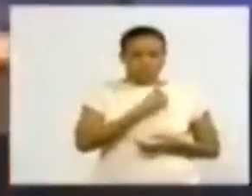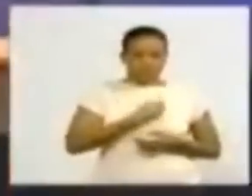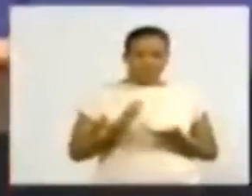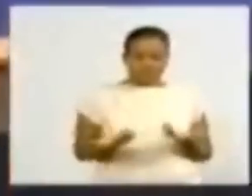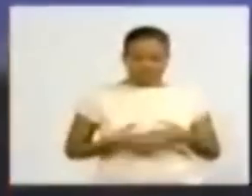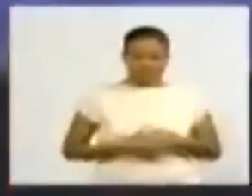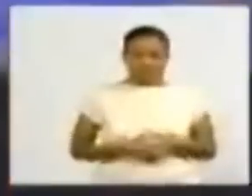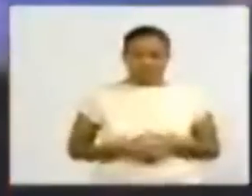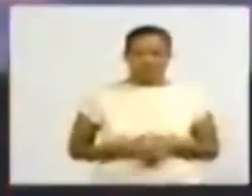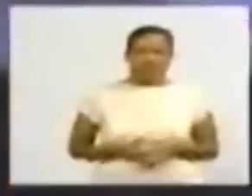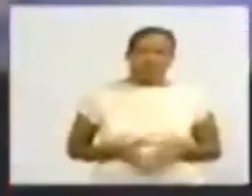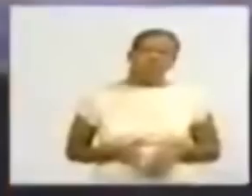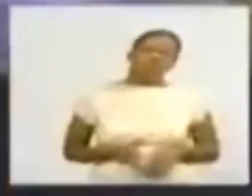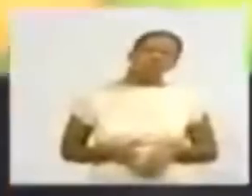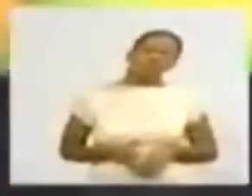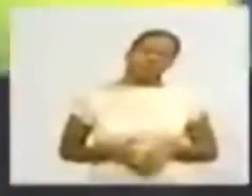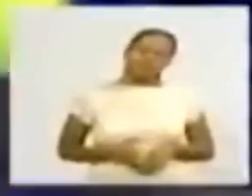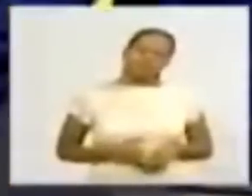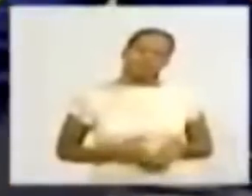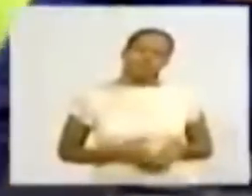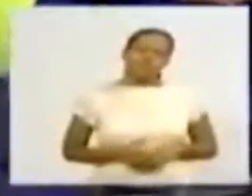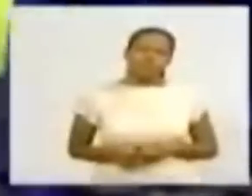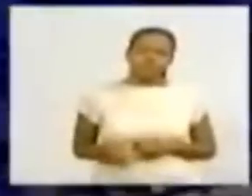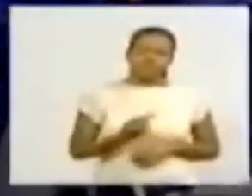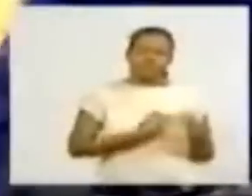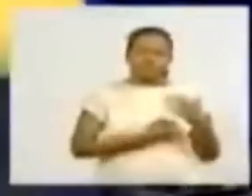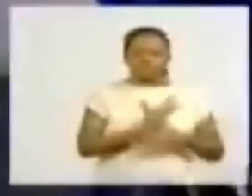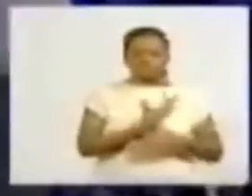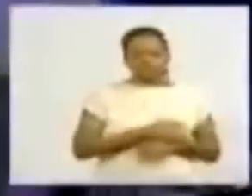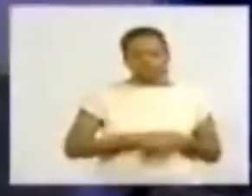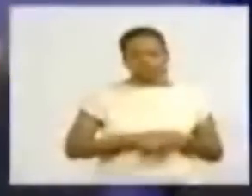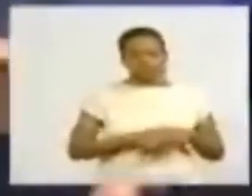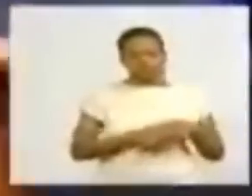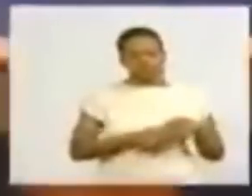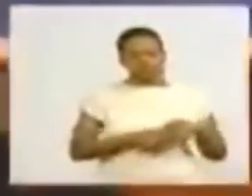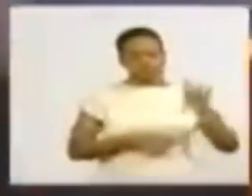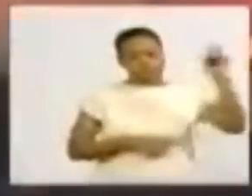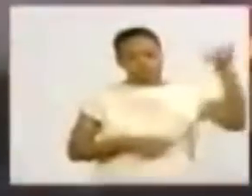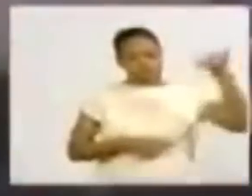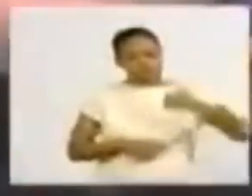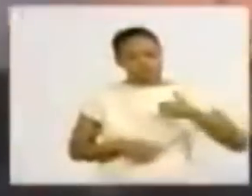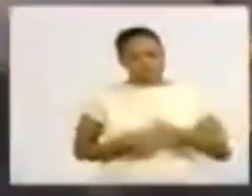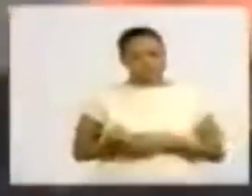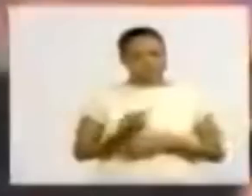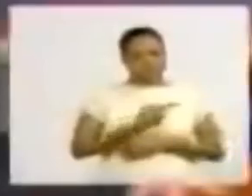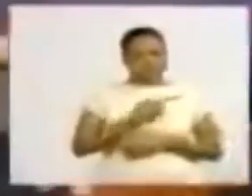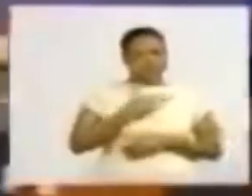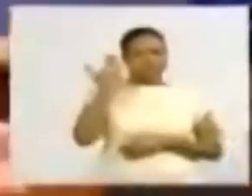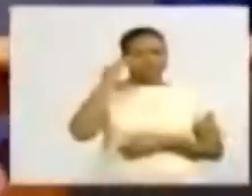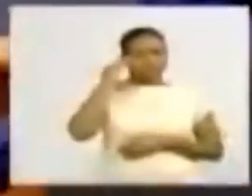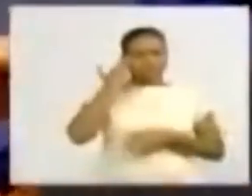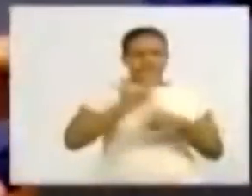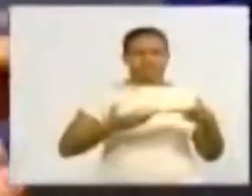que é a negação da vida. Então cria-se dentro de você este lugar onde Deus fala, que se chama consciência.